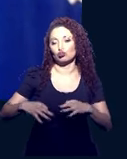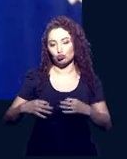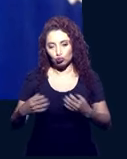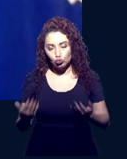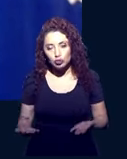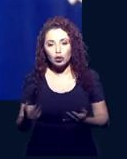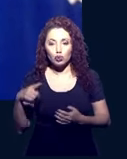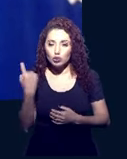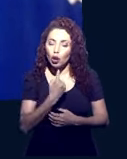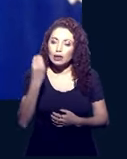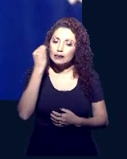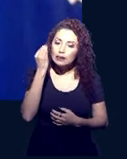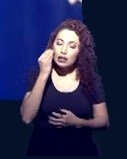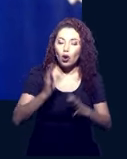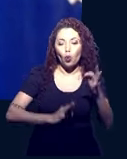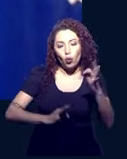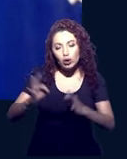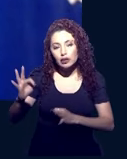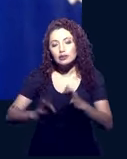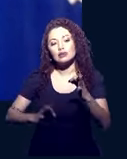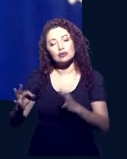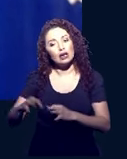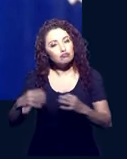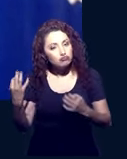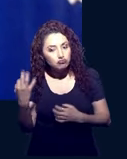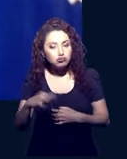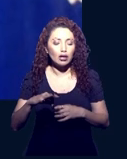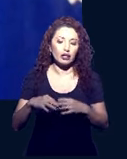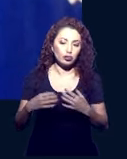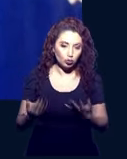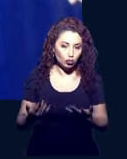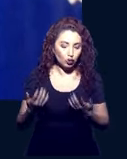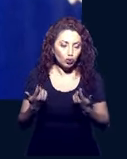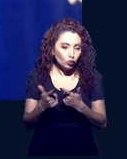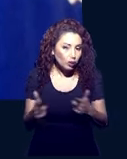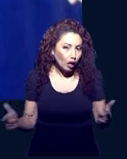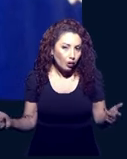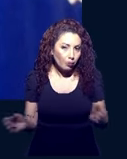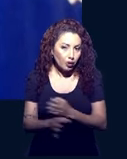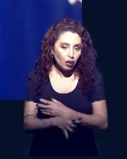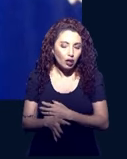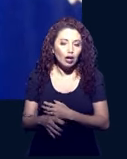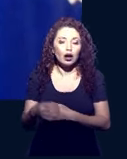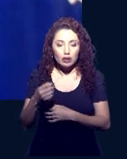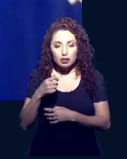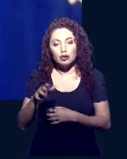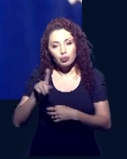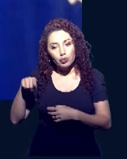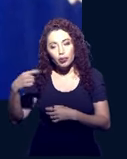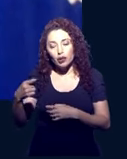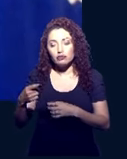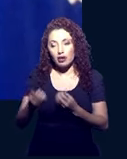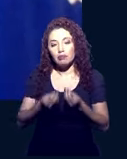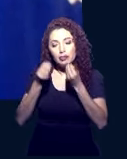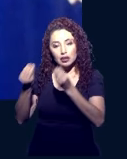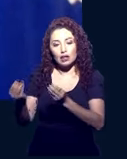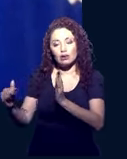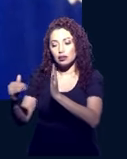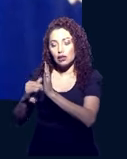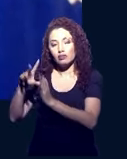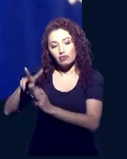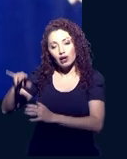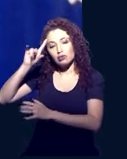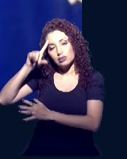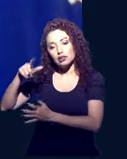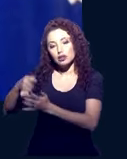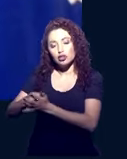estamos buscando percorrer sem nada definitivo ainda porque agora cabe a ccj e depois ao plenário do Senado Federal decidir cada um desses